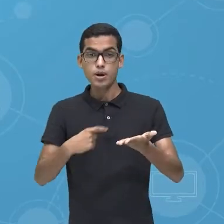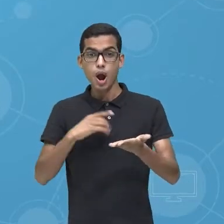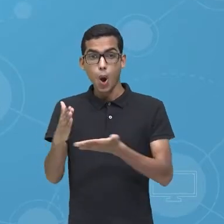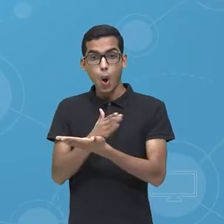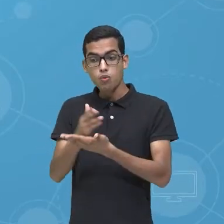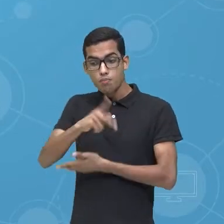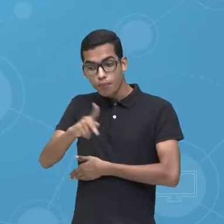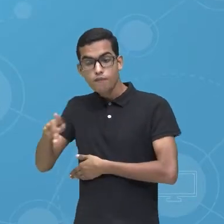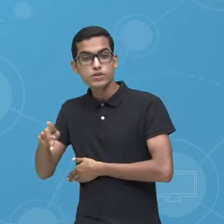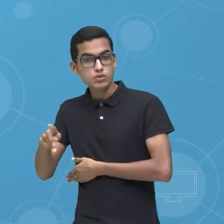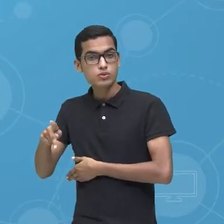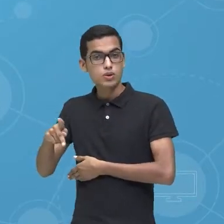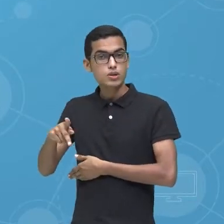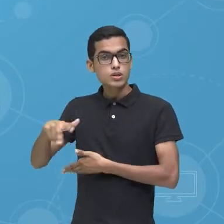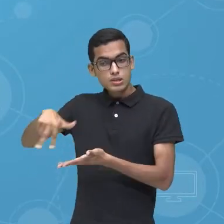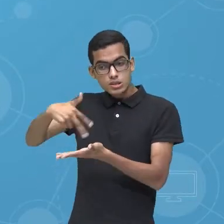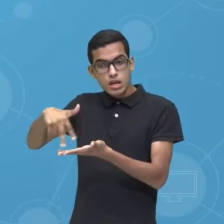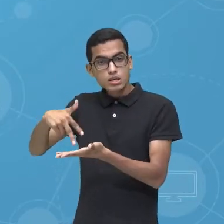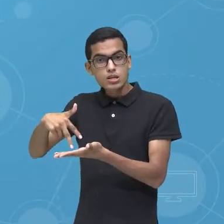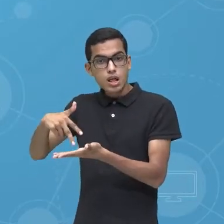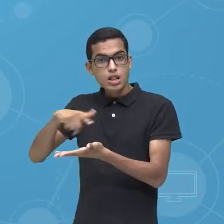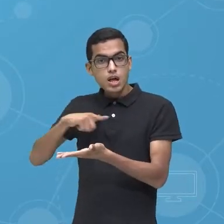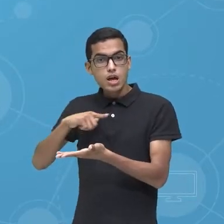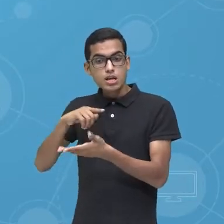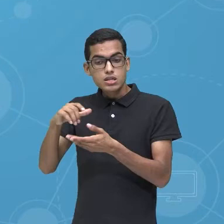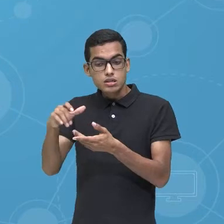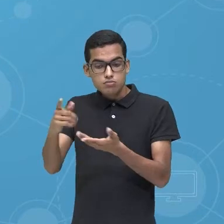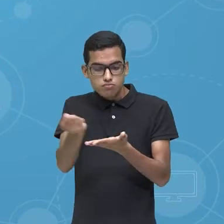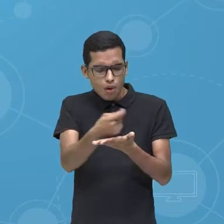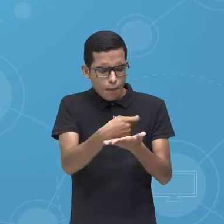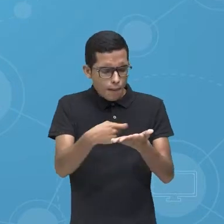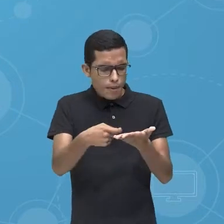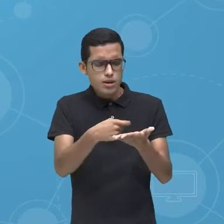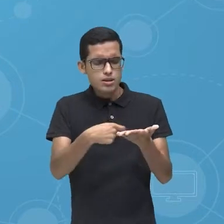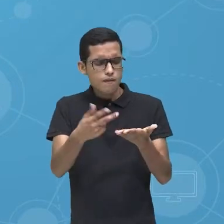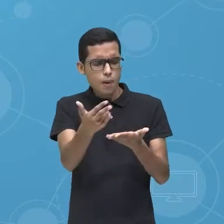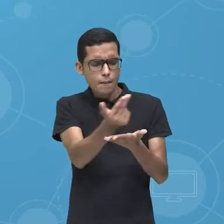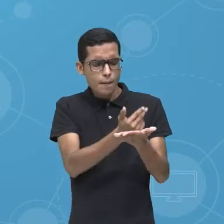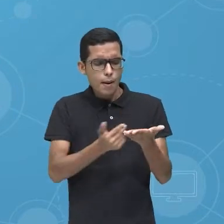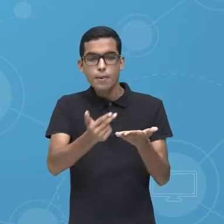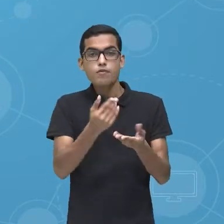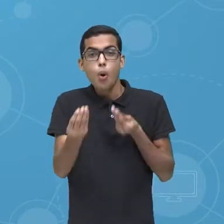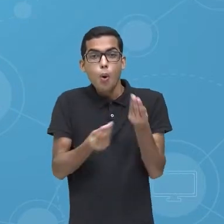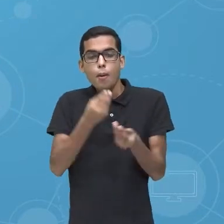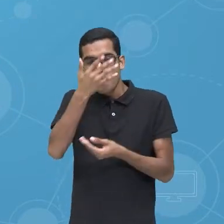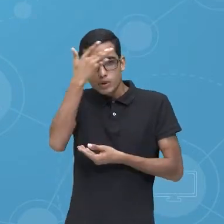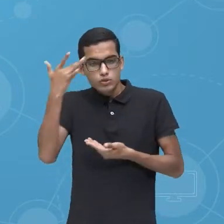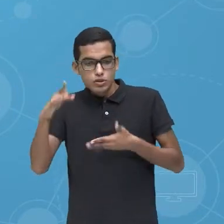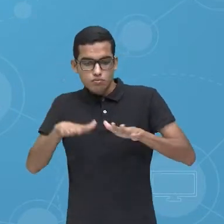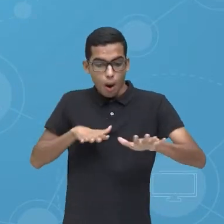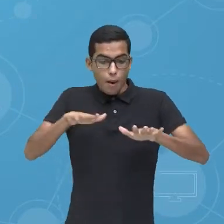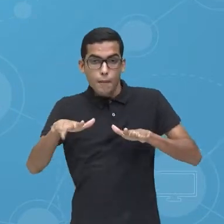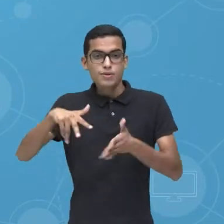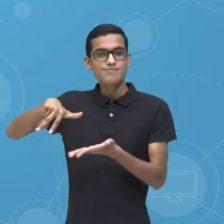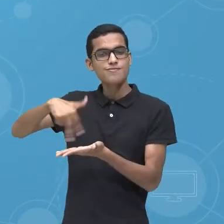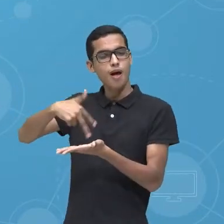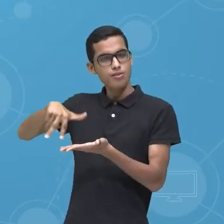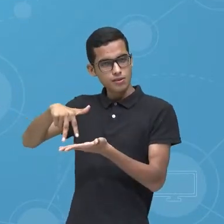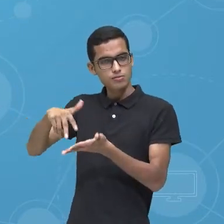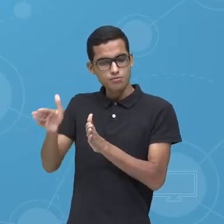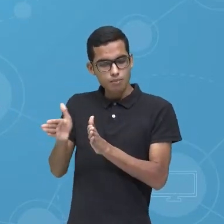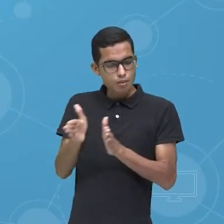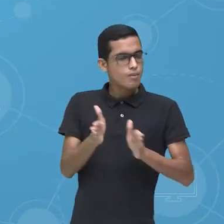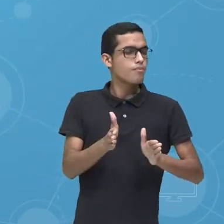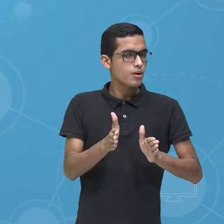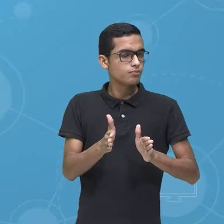eles desenhavam como a pessoa tinha que se movimentar no espaço. Então, eles sabiam que para a